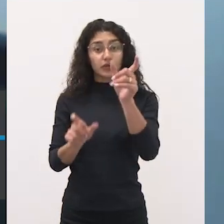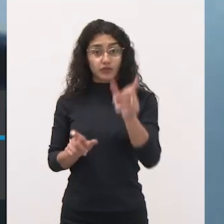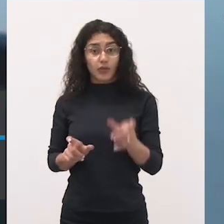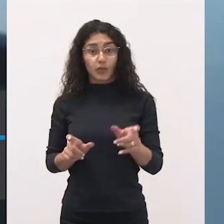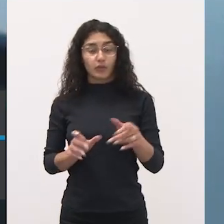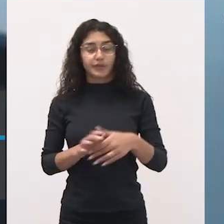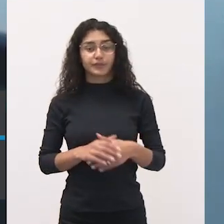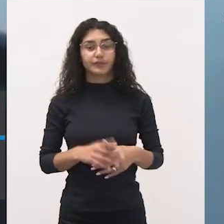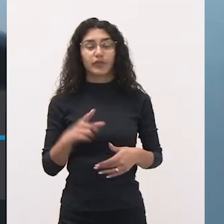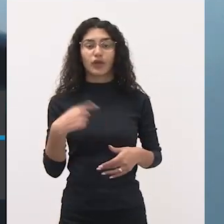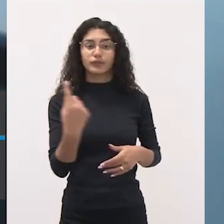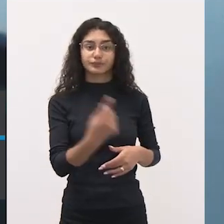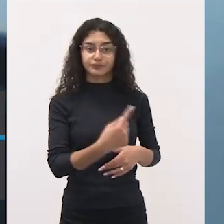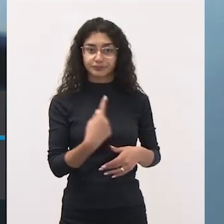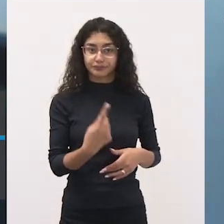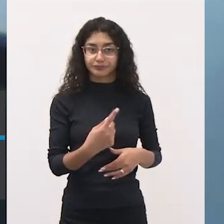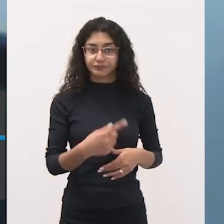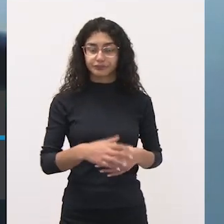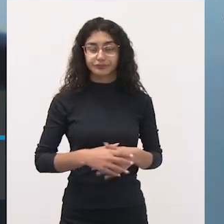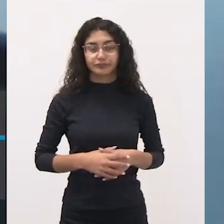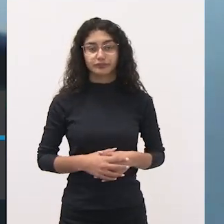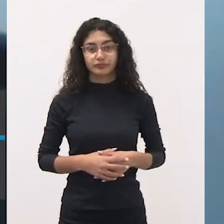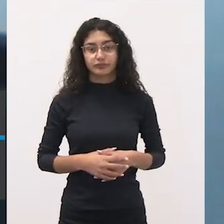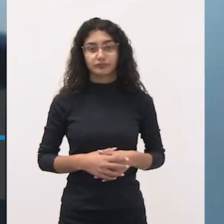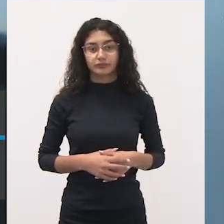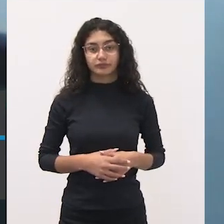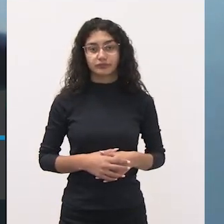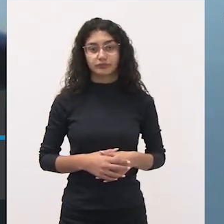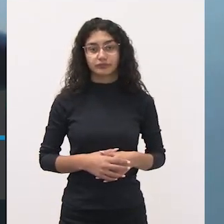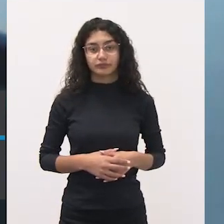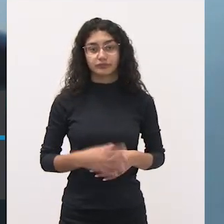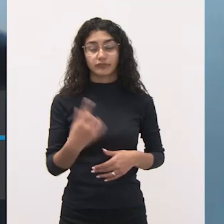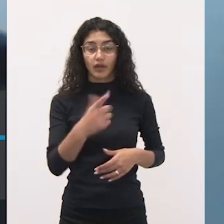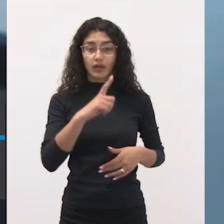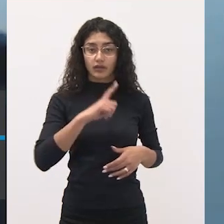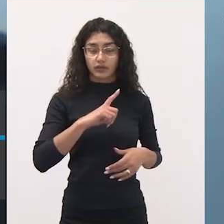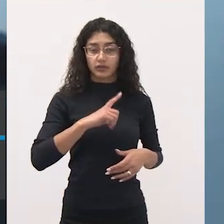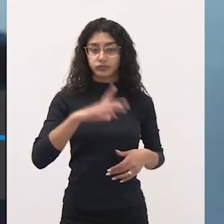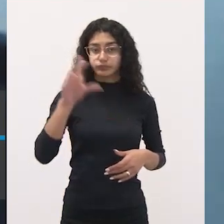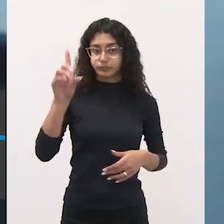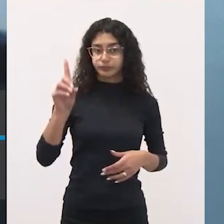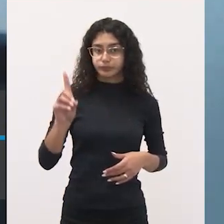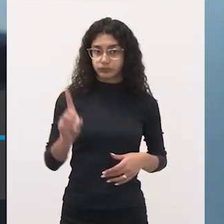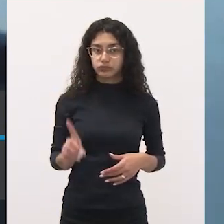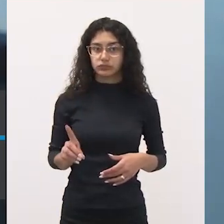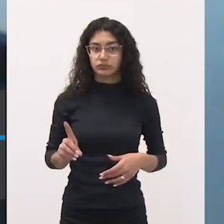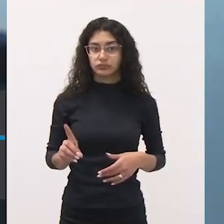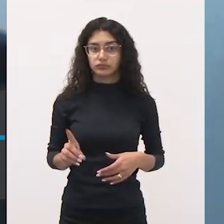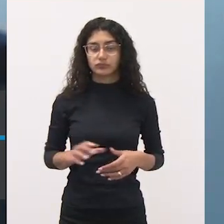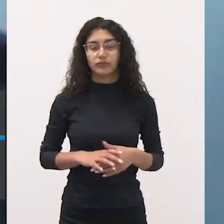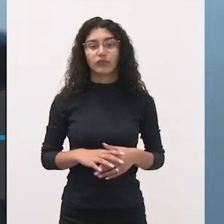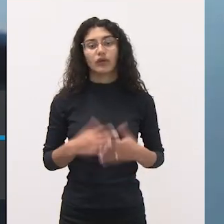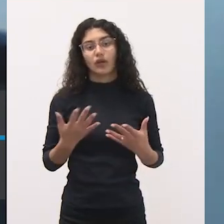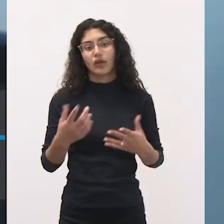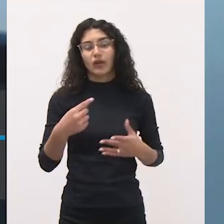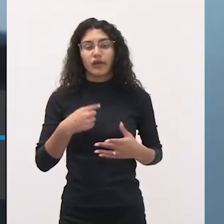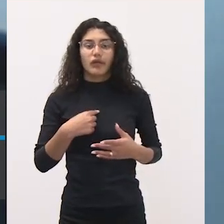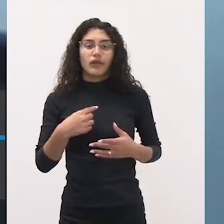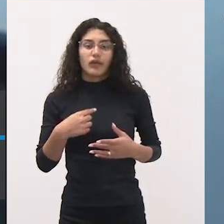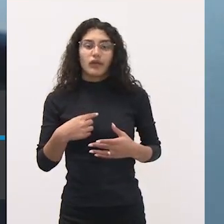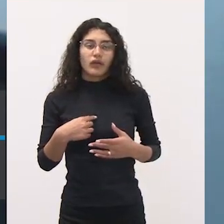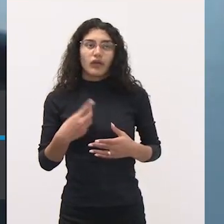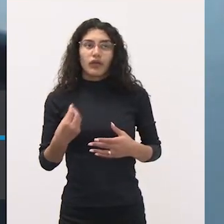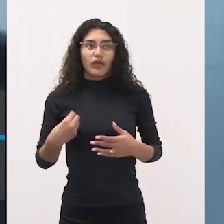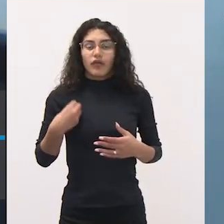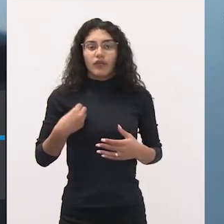estatísticas, nós temos a deficiência causada por causas que são evitáveis,